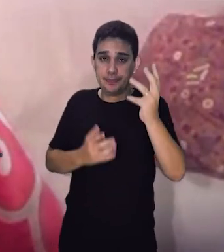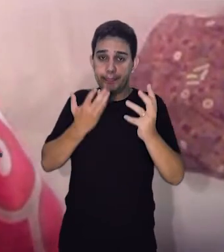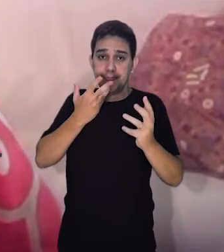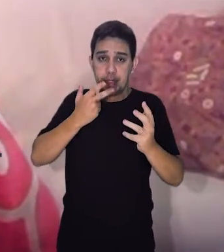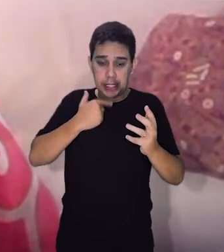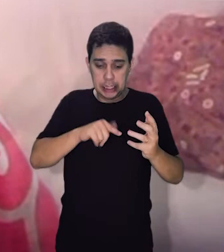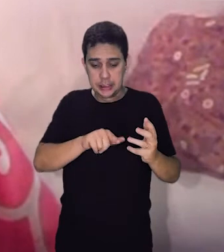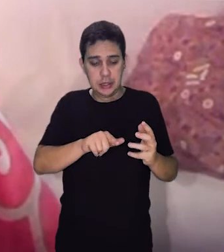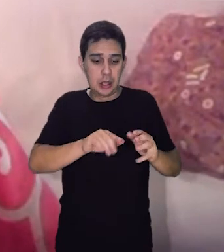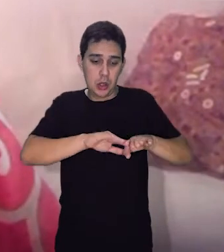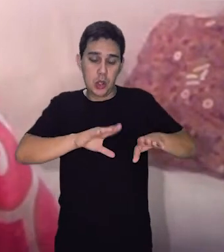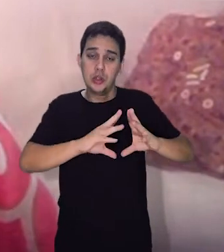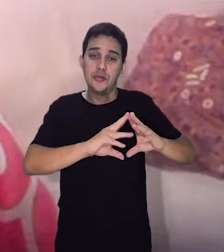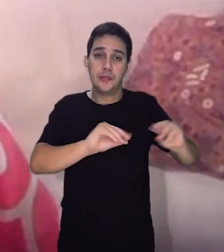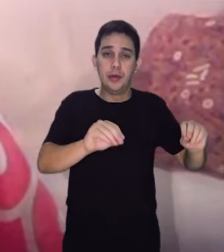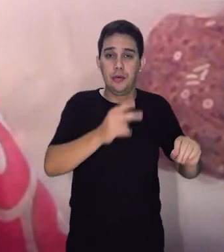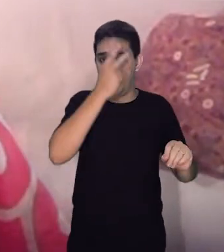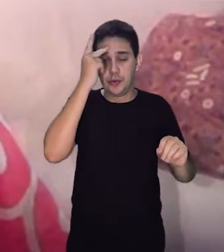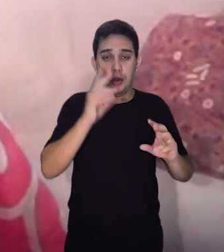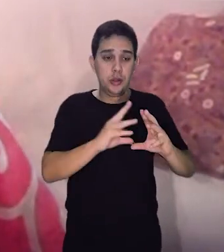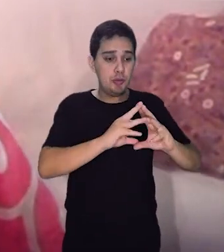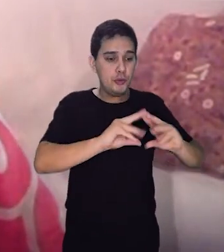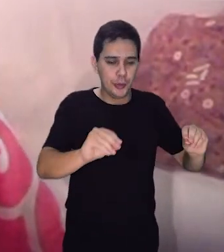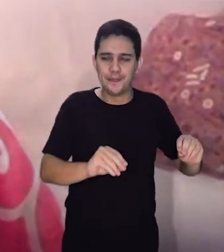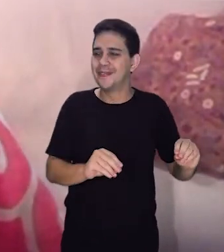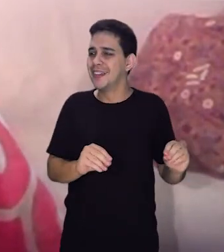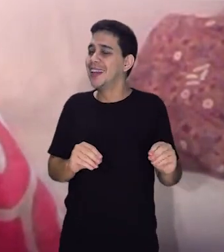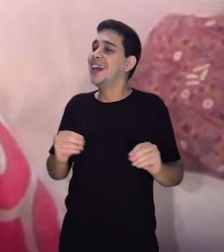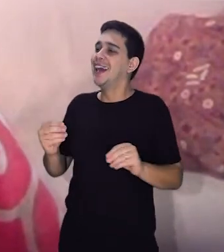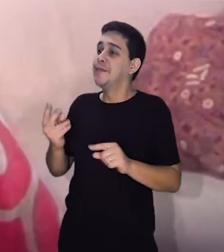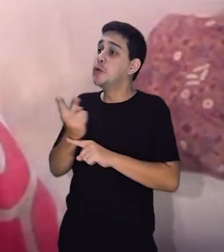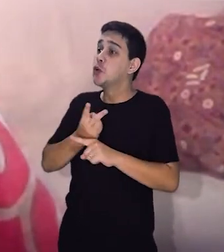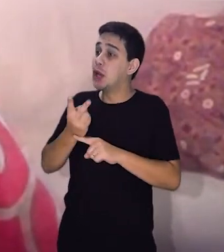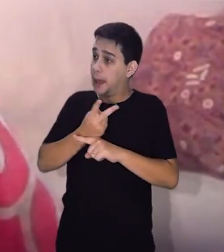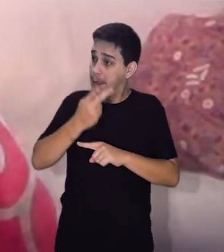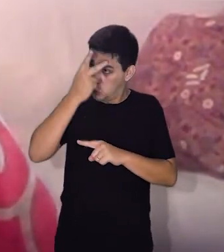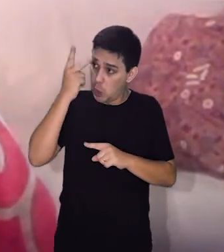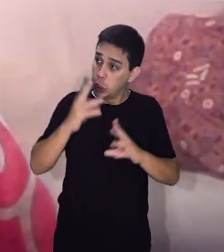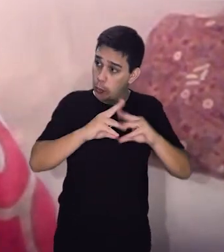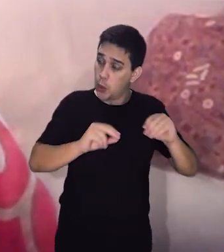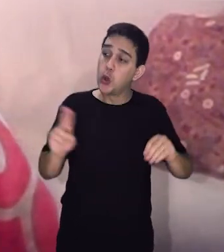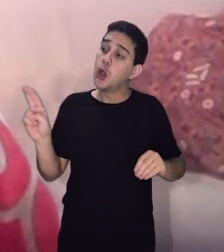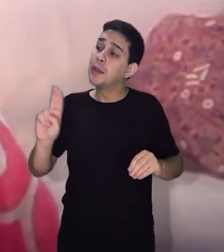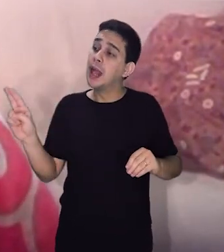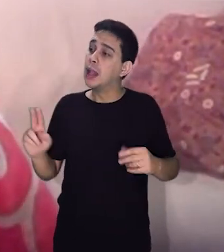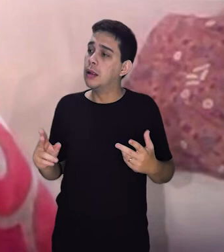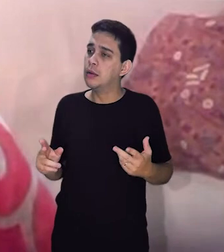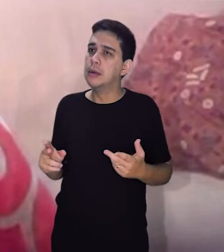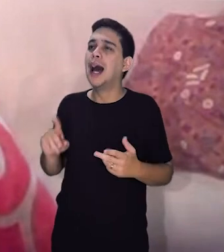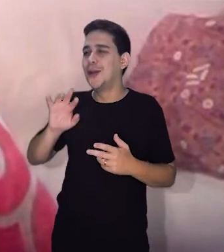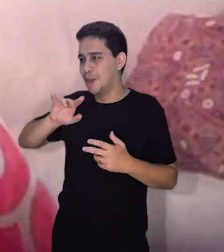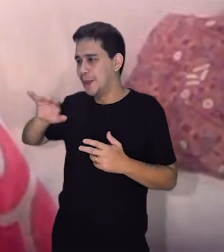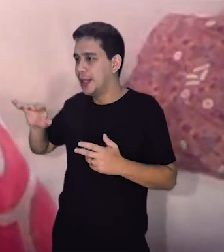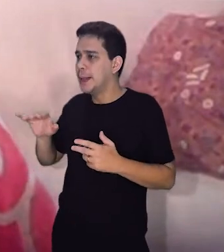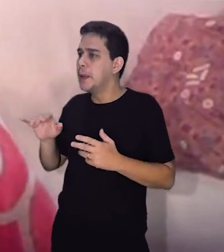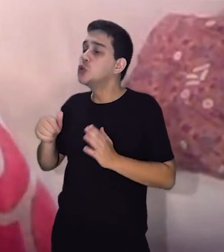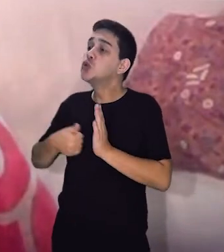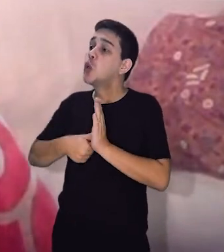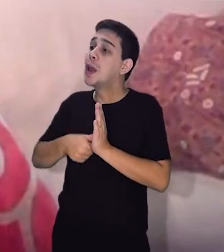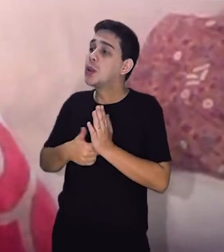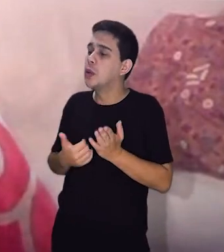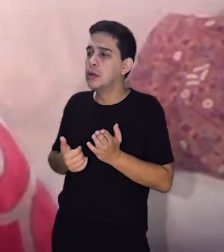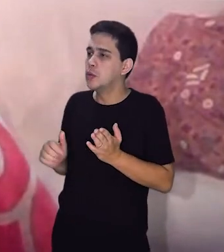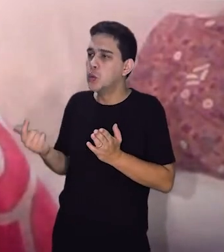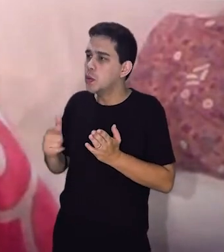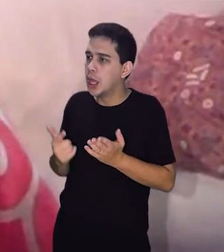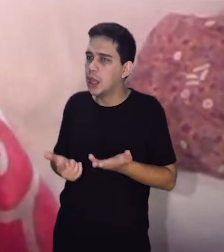sei quem é uma pessoa, se ela não está devidamente documentada, no momento do seu falecimento, permanece a dúvida,